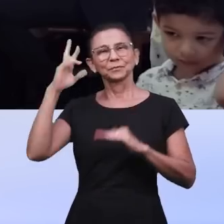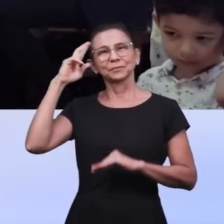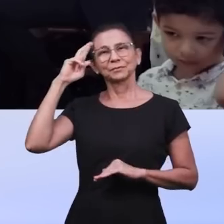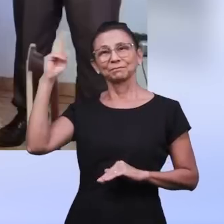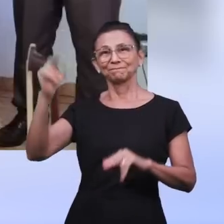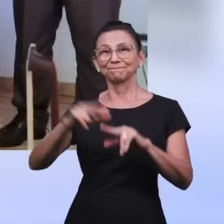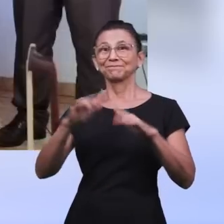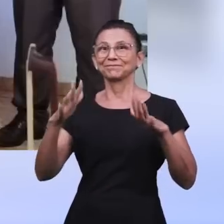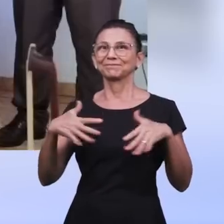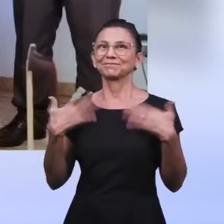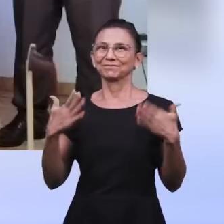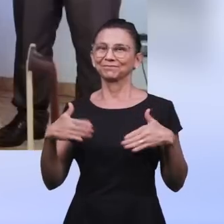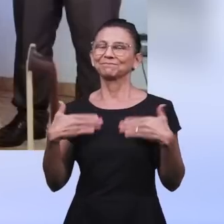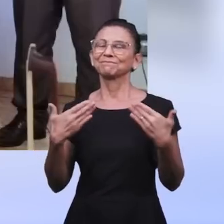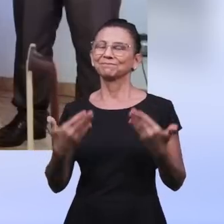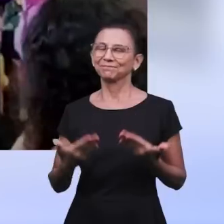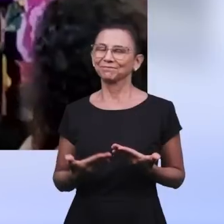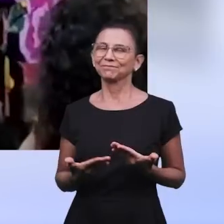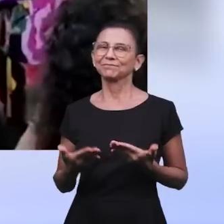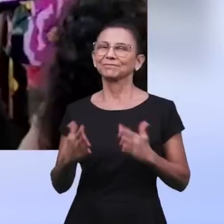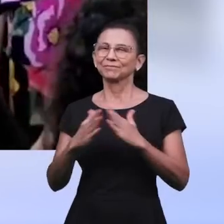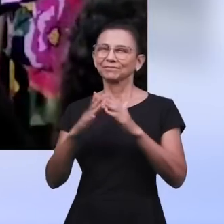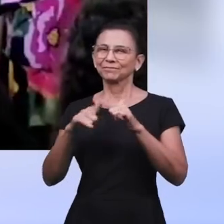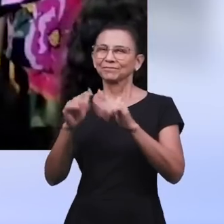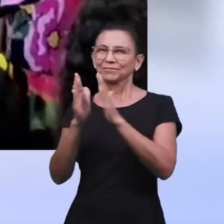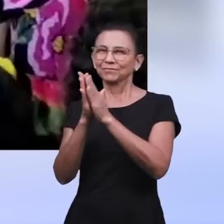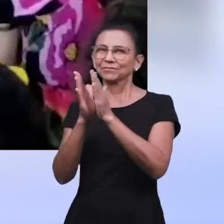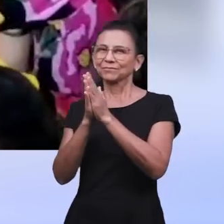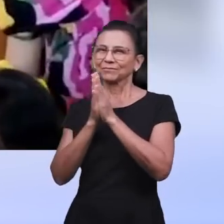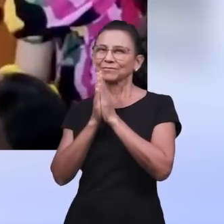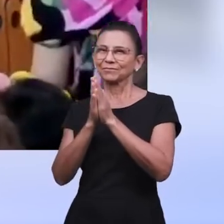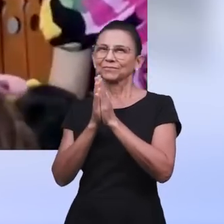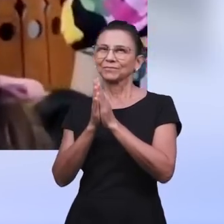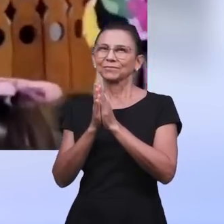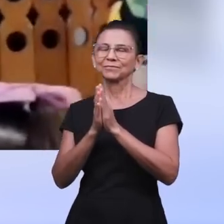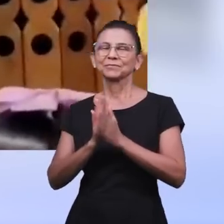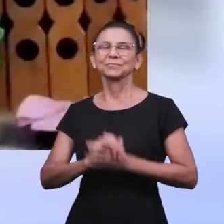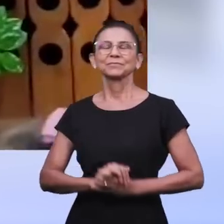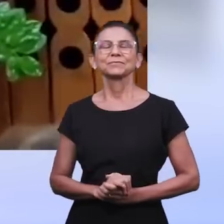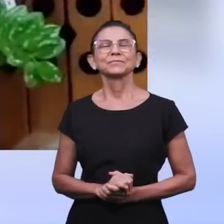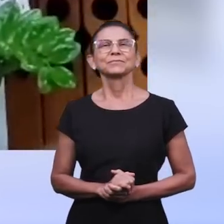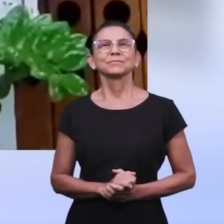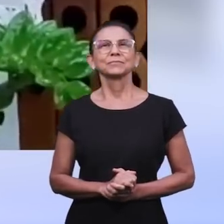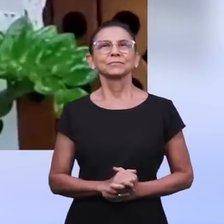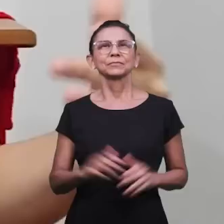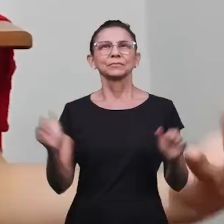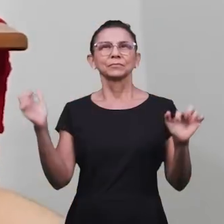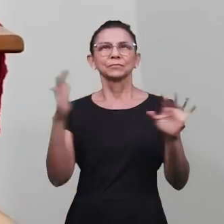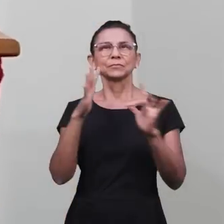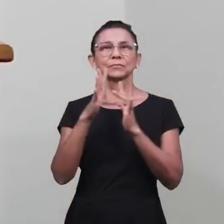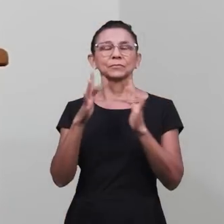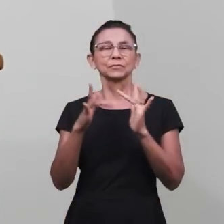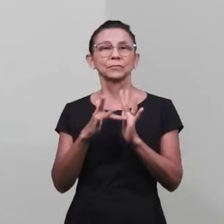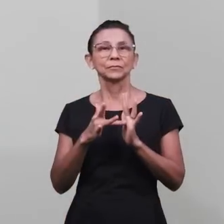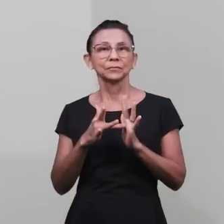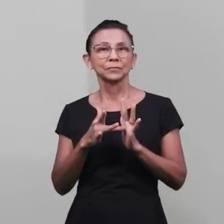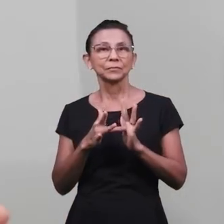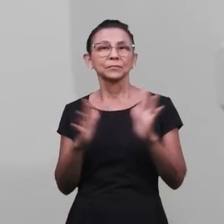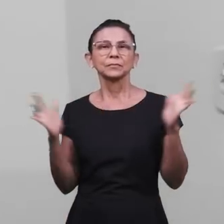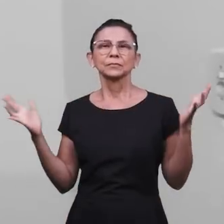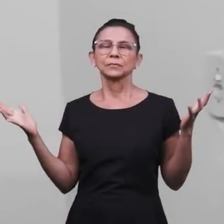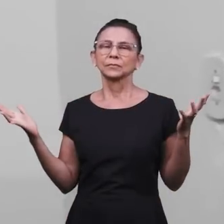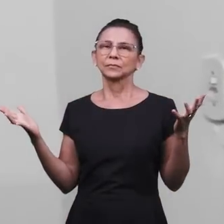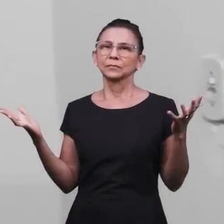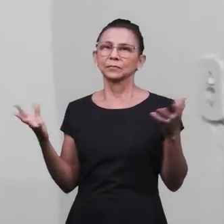para ungidos da casa do Senhor, motivo de grande alegria pelas respostas das orações do nosso povo nesta região. Glórias a Deus, meus irmãos,